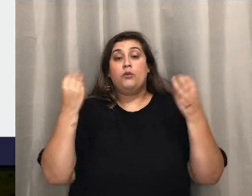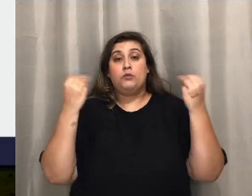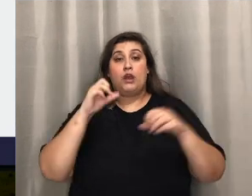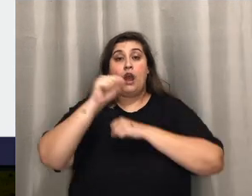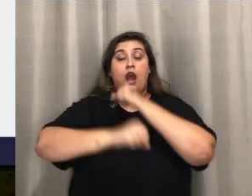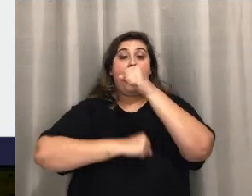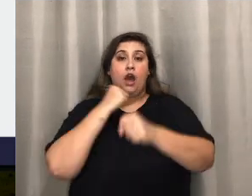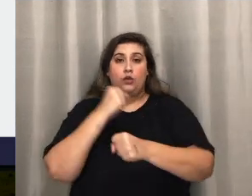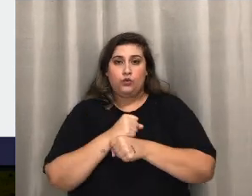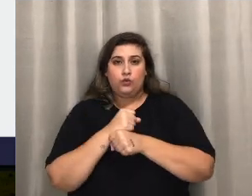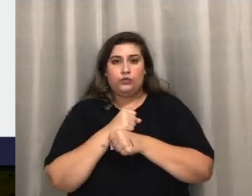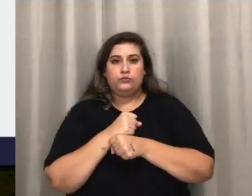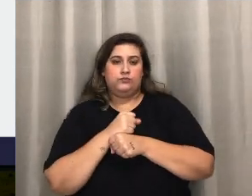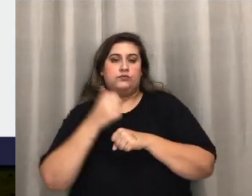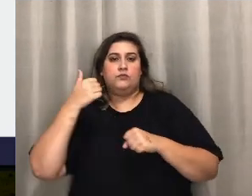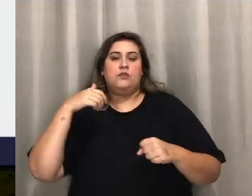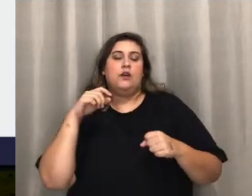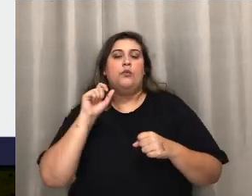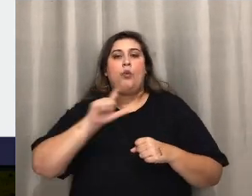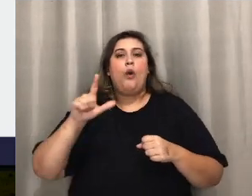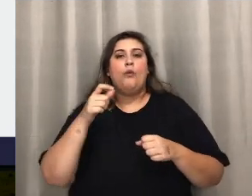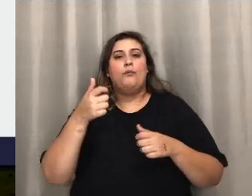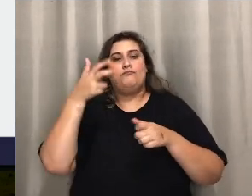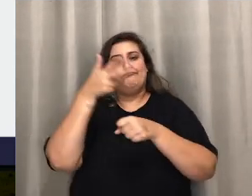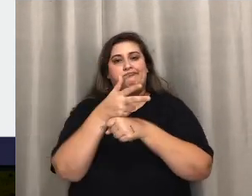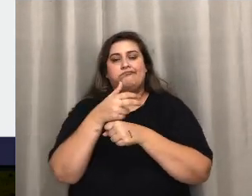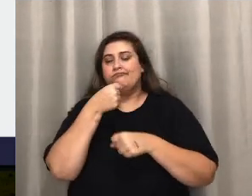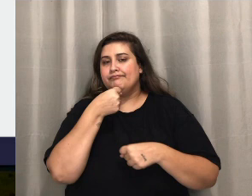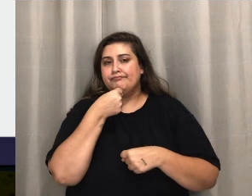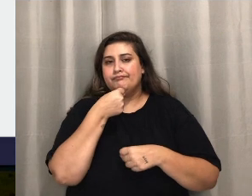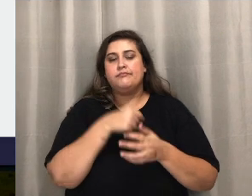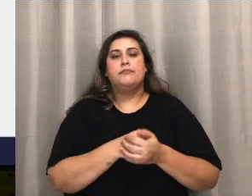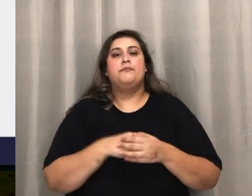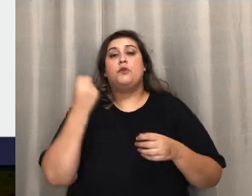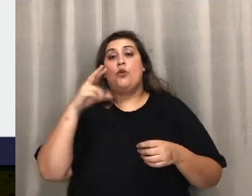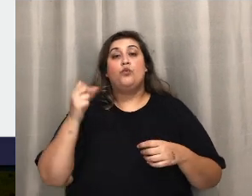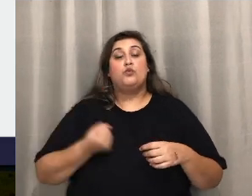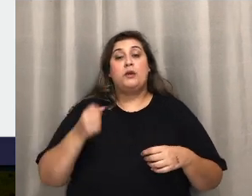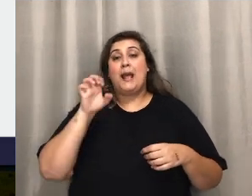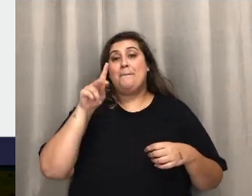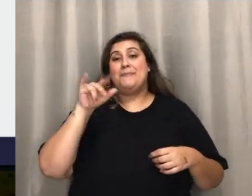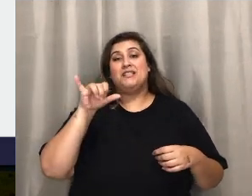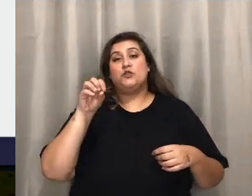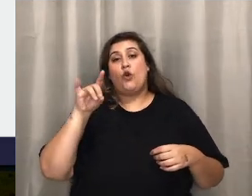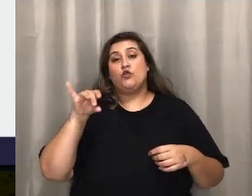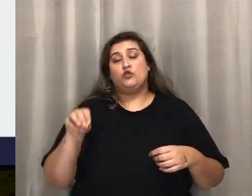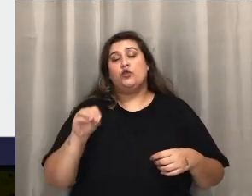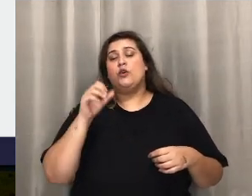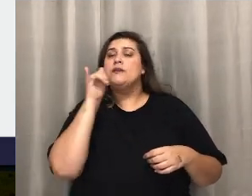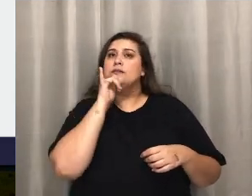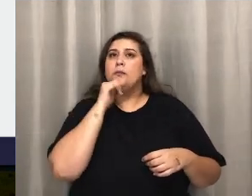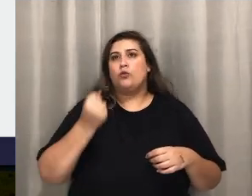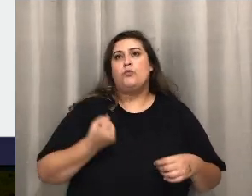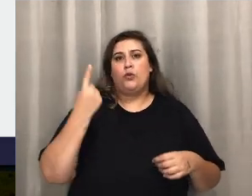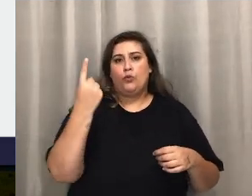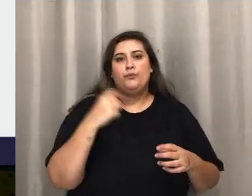O número da temporada você pode colocar o ano em que o podcast foi gravado e o número do episódio, por